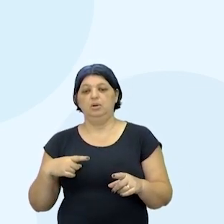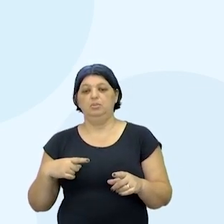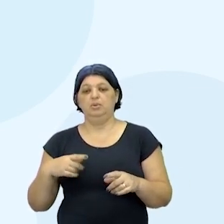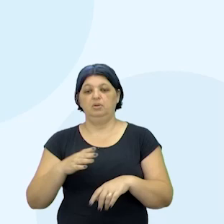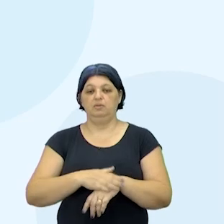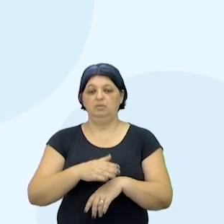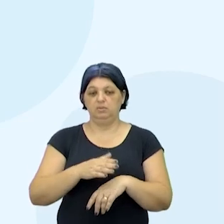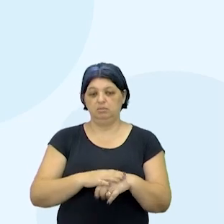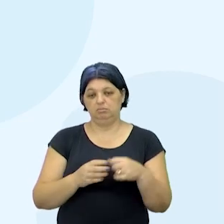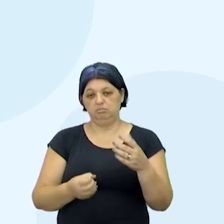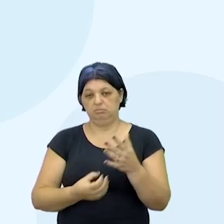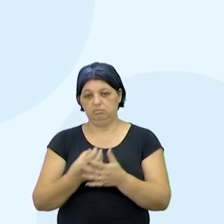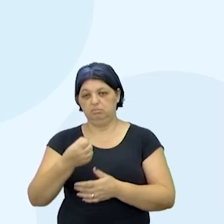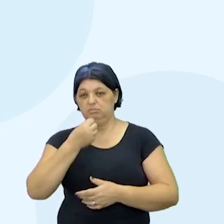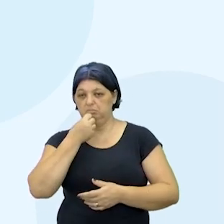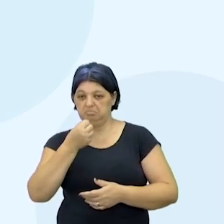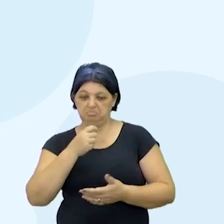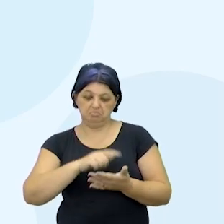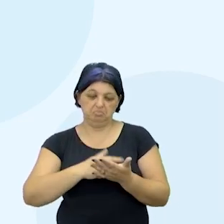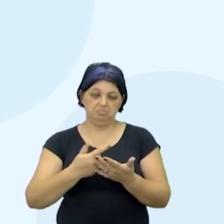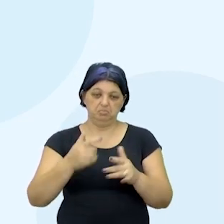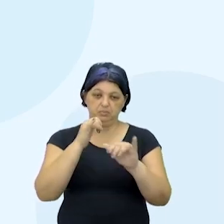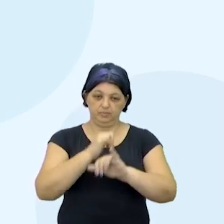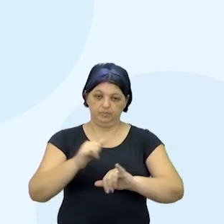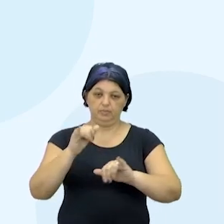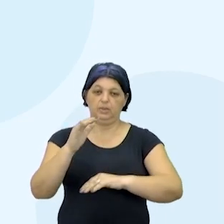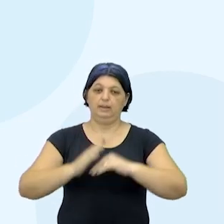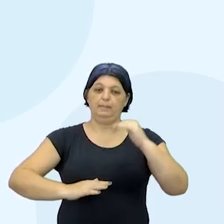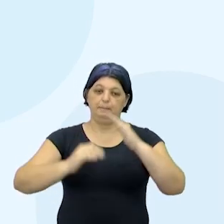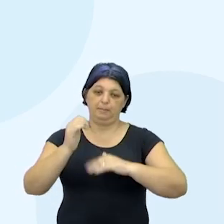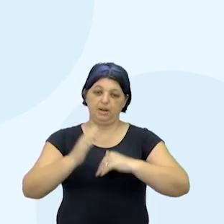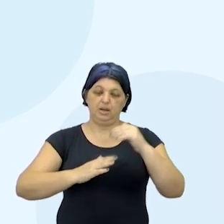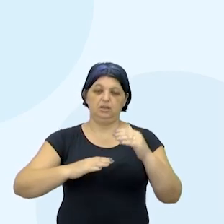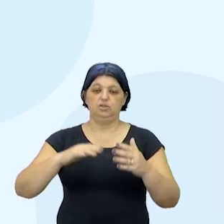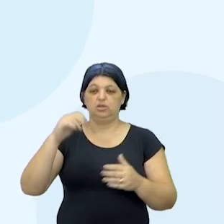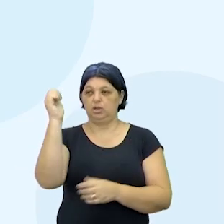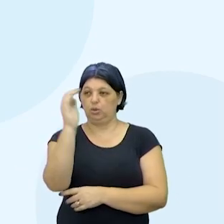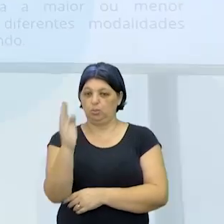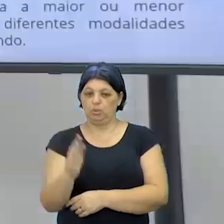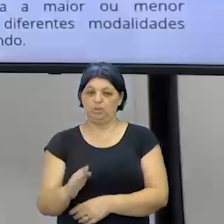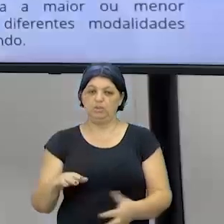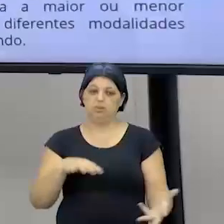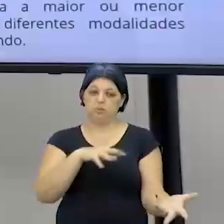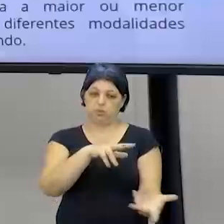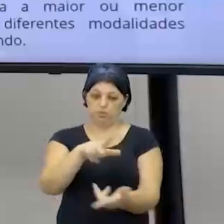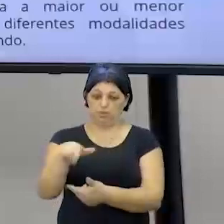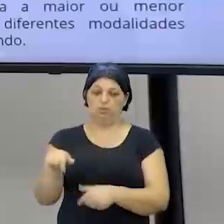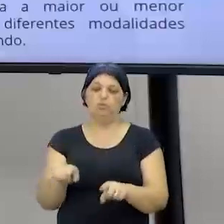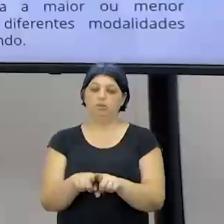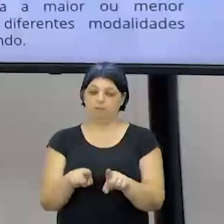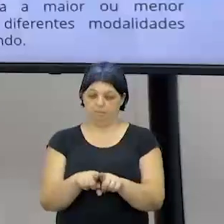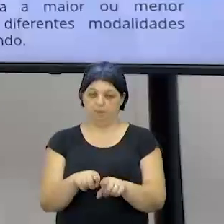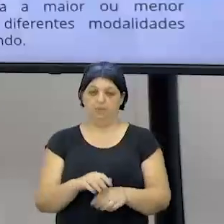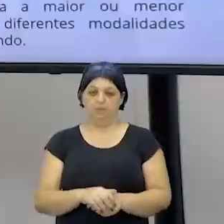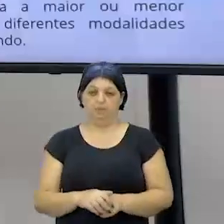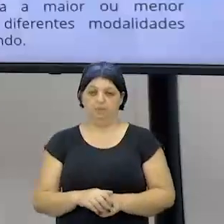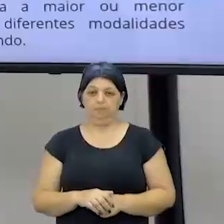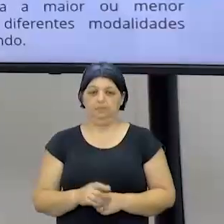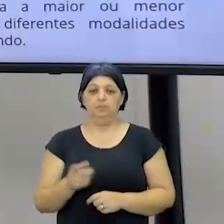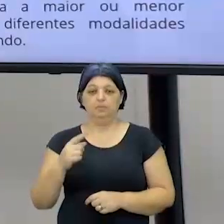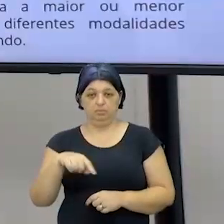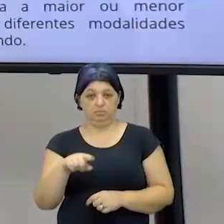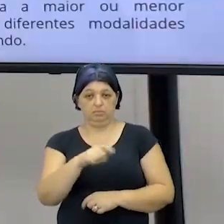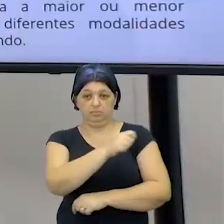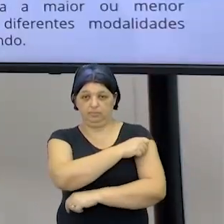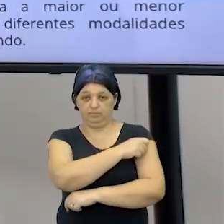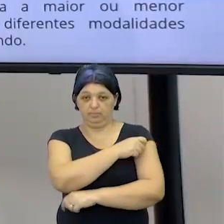jornalística das diferentes modalidades praticadas no Brasil e no mundo. Então, olha só, é momento de vocês, estudantes